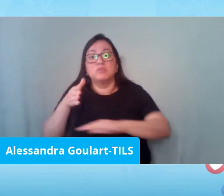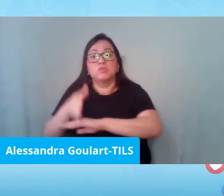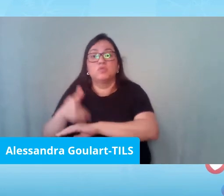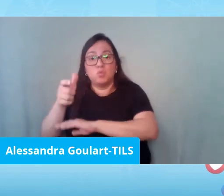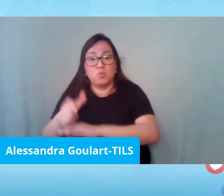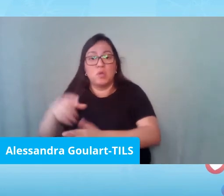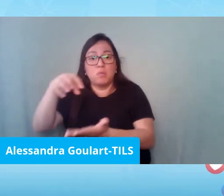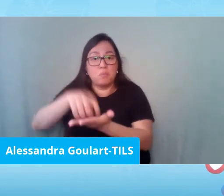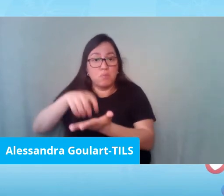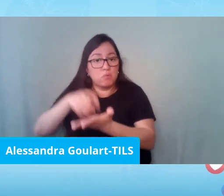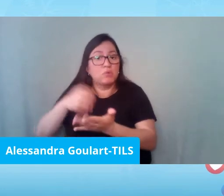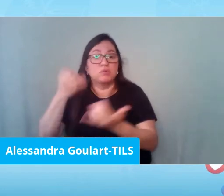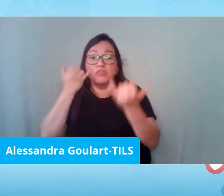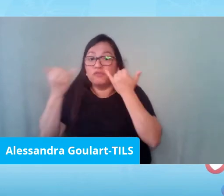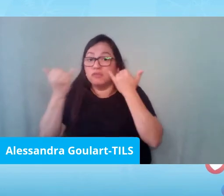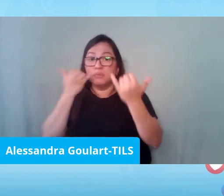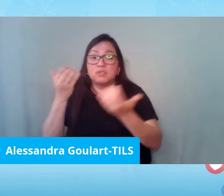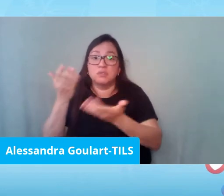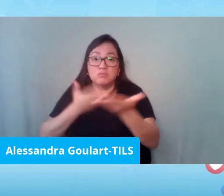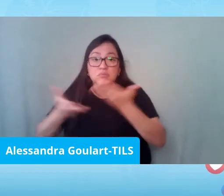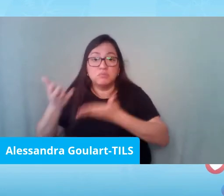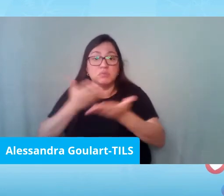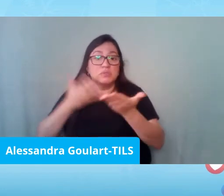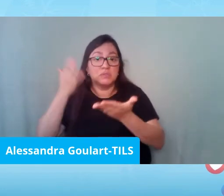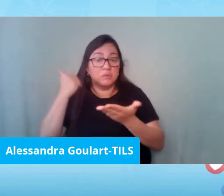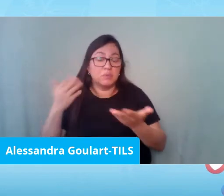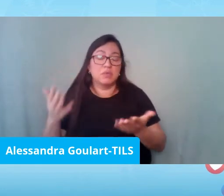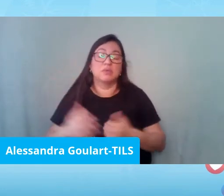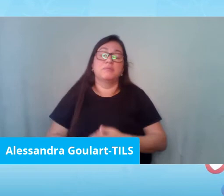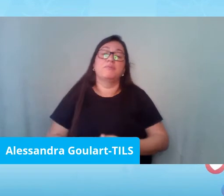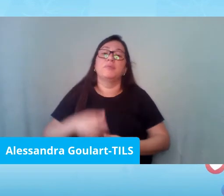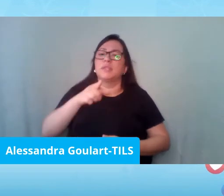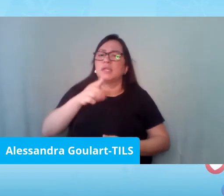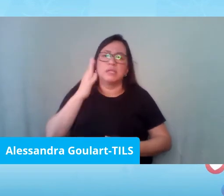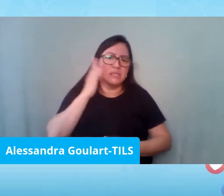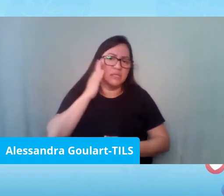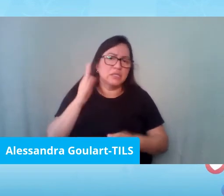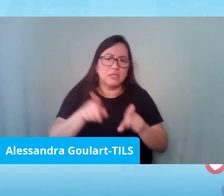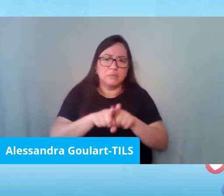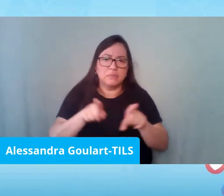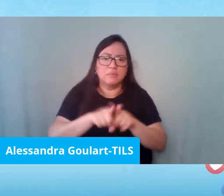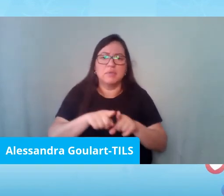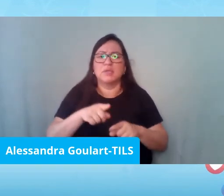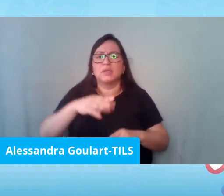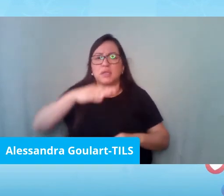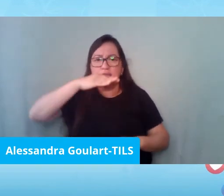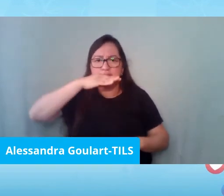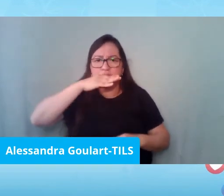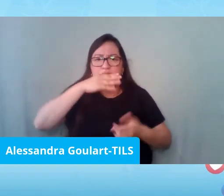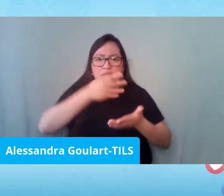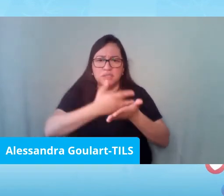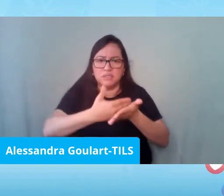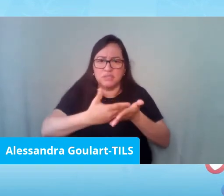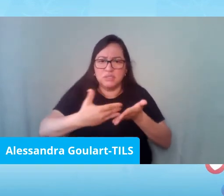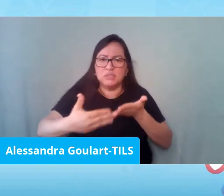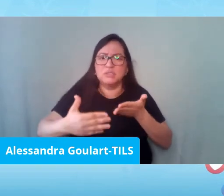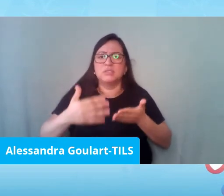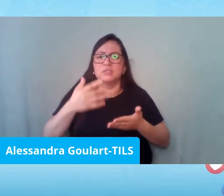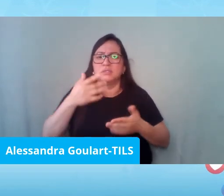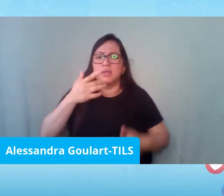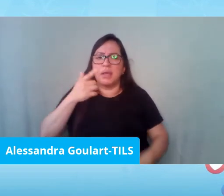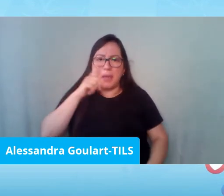se a equipe, né, para notar corrimento de mau cheiro, perda de sangue, palidez, mamas endurecidas,